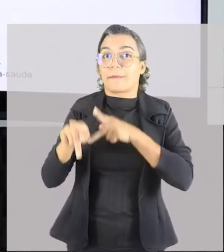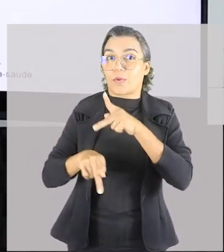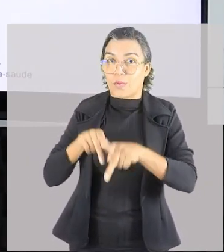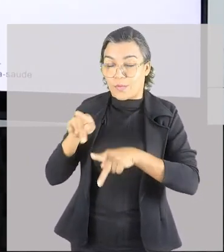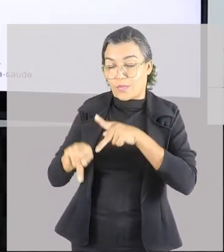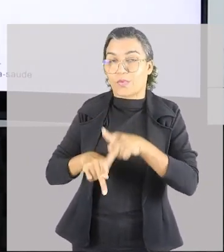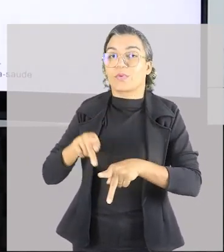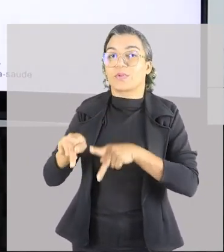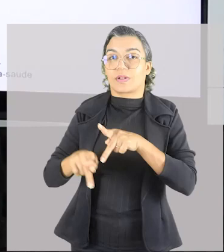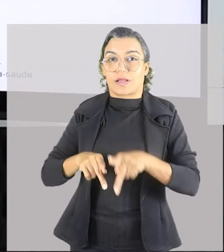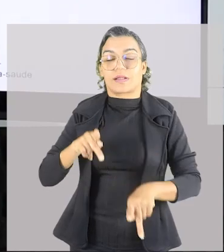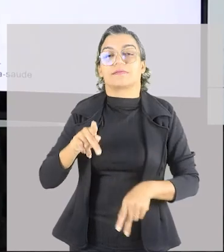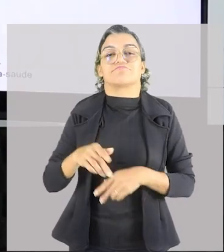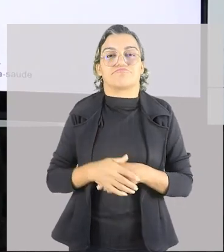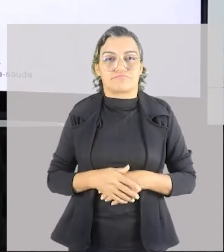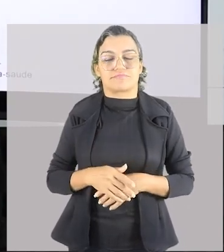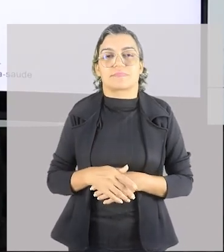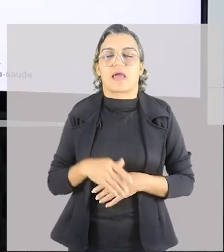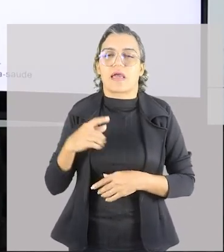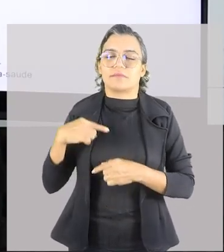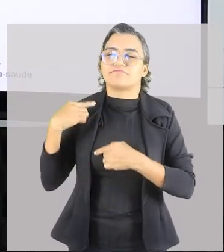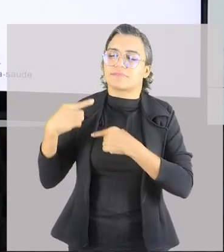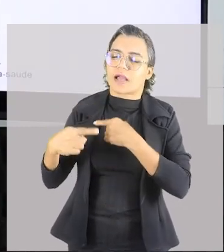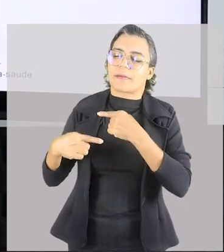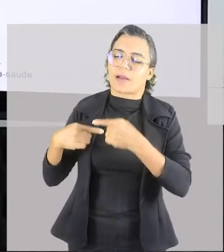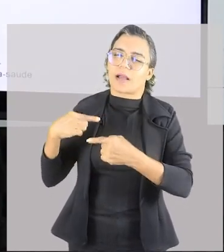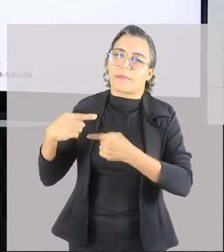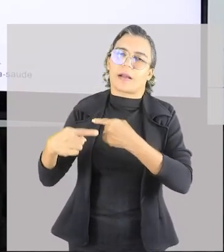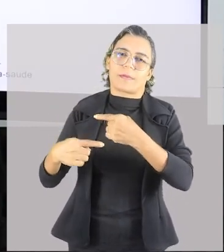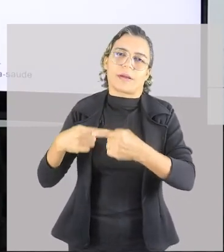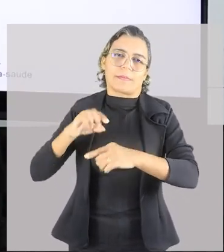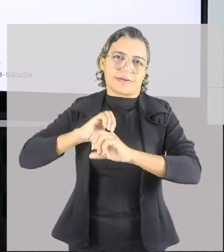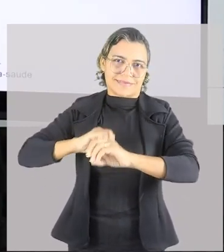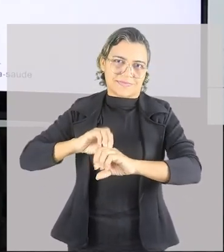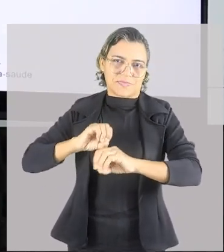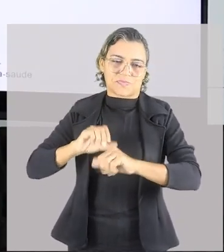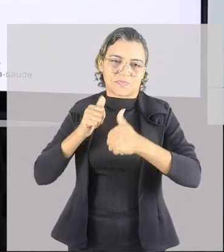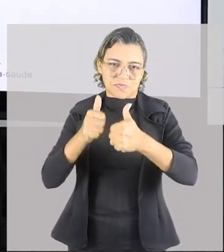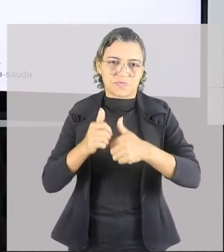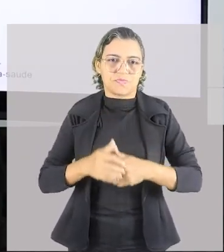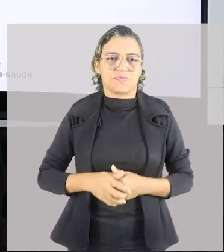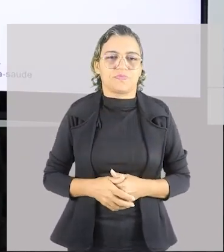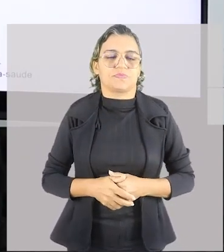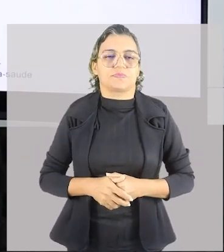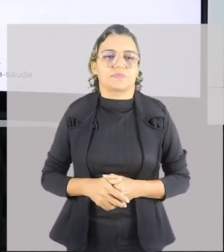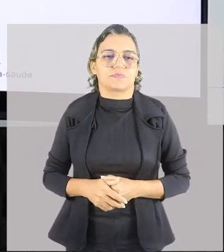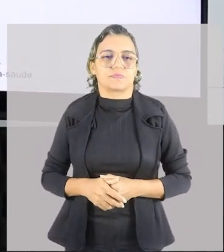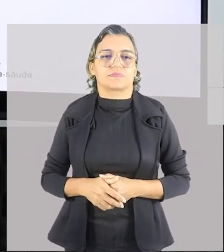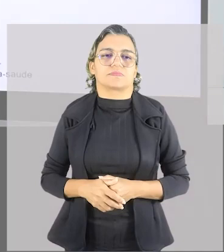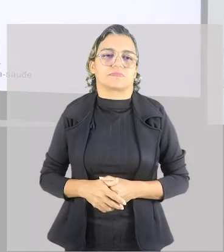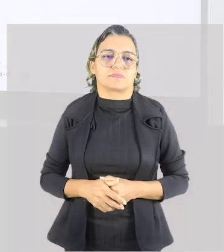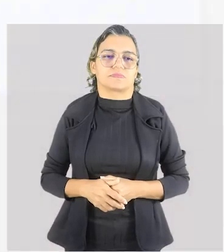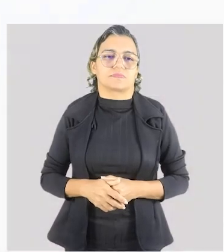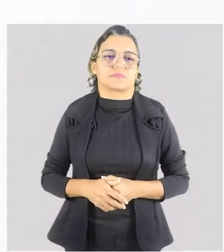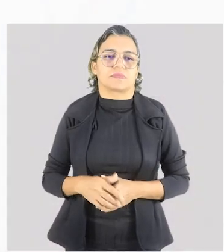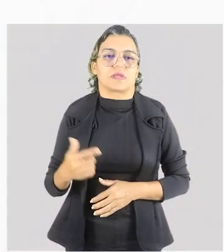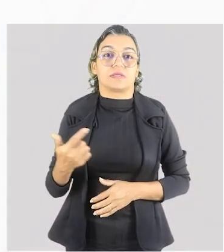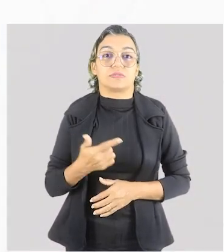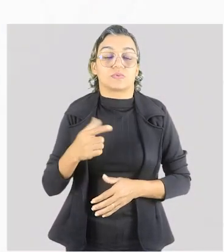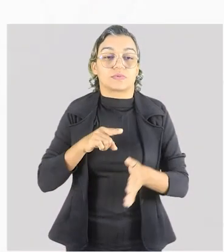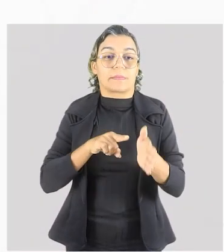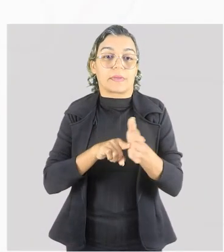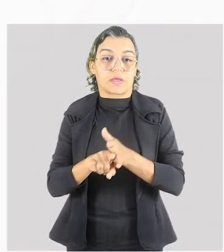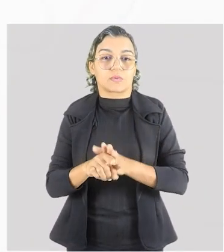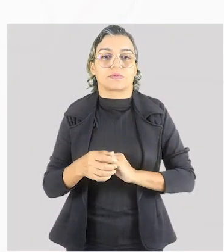populares, jogos que são passados de geração em geração. Fechado? A nossa segunda questão.